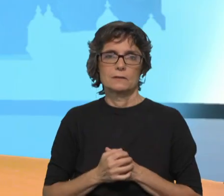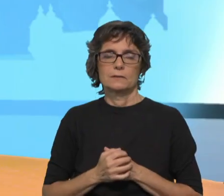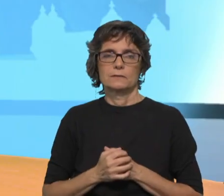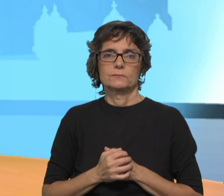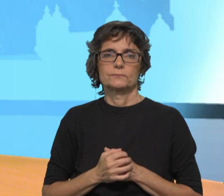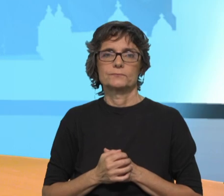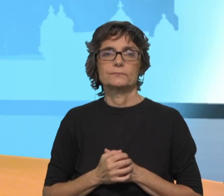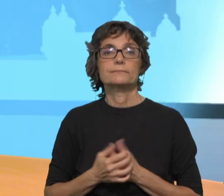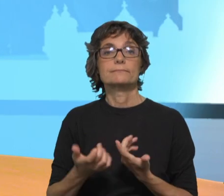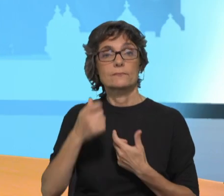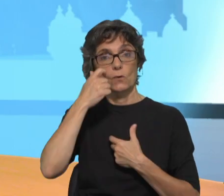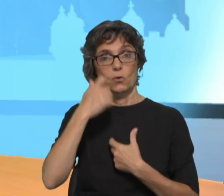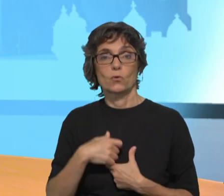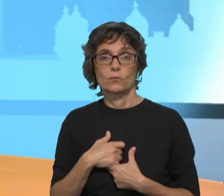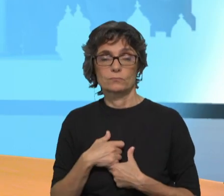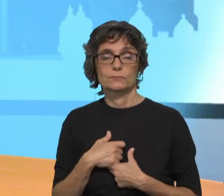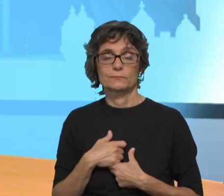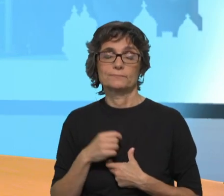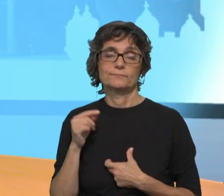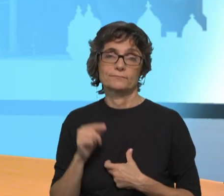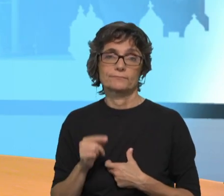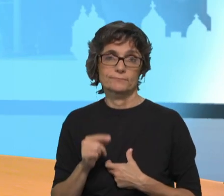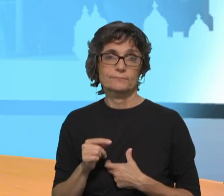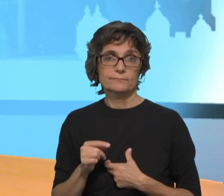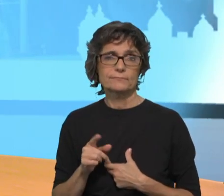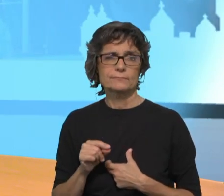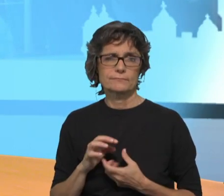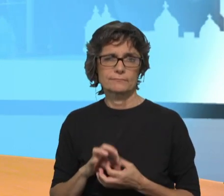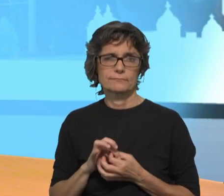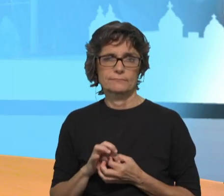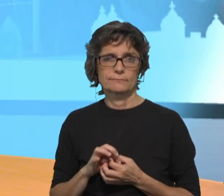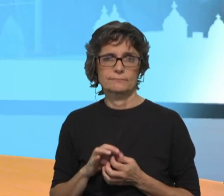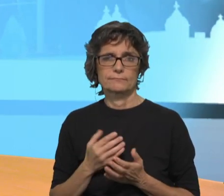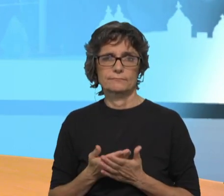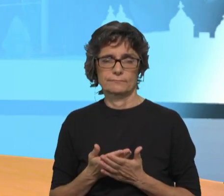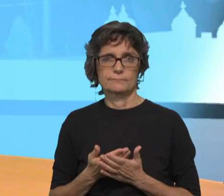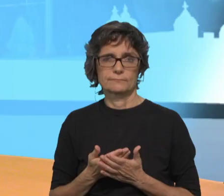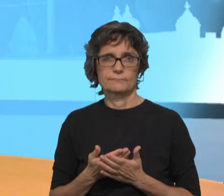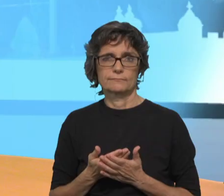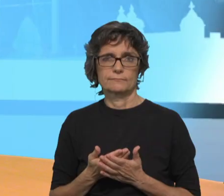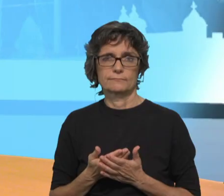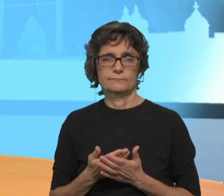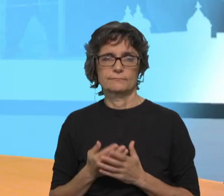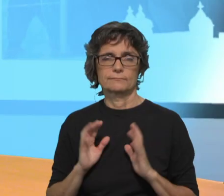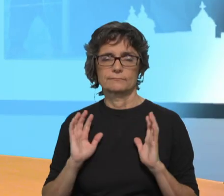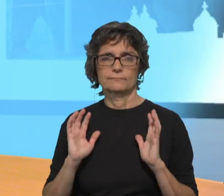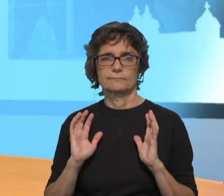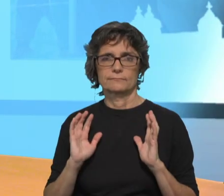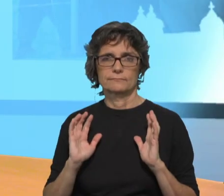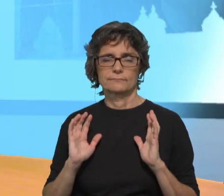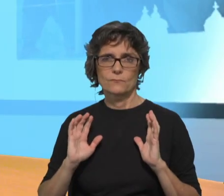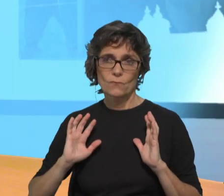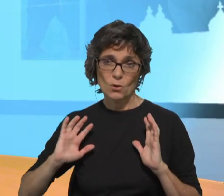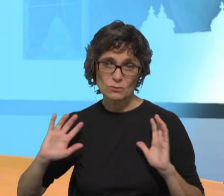Esse corpo remete-nos também para a unidade, não é? Em redor desse mesmo corpo, desse mesmo